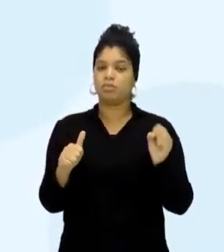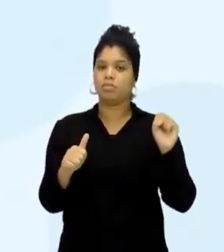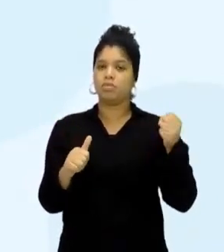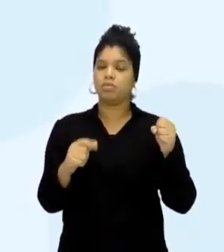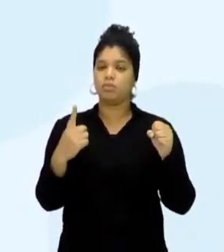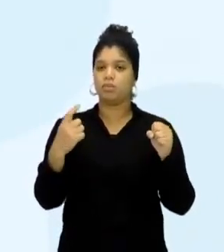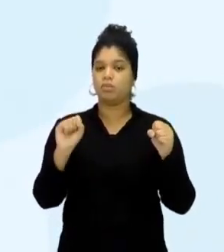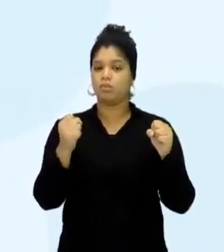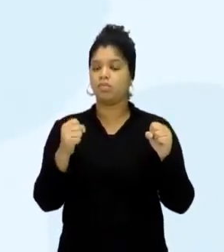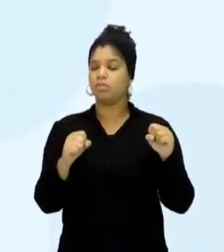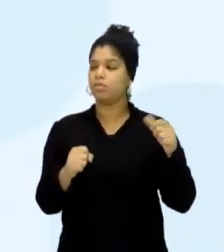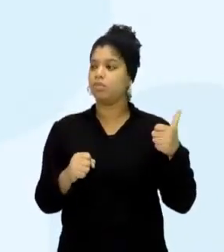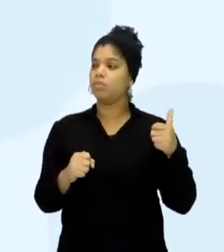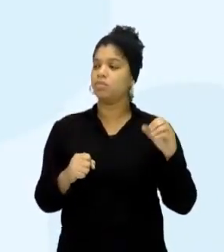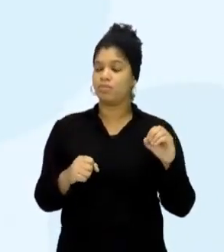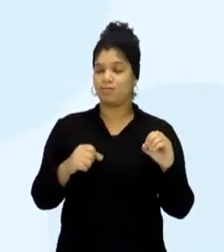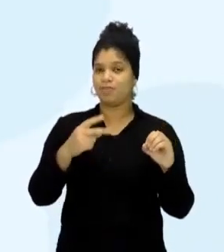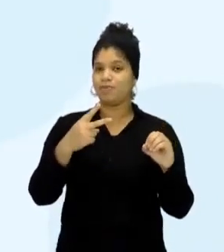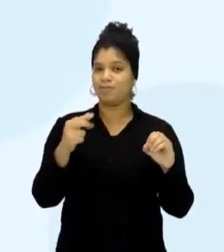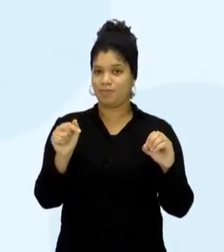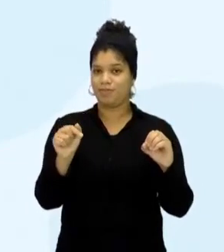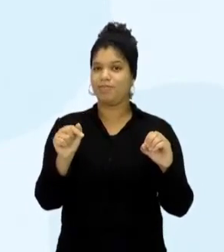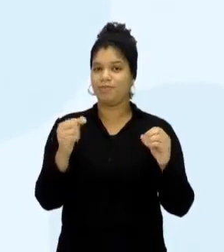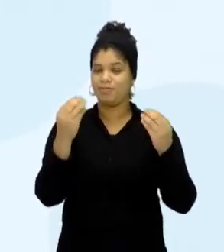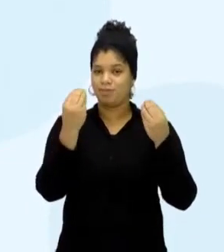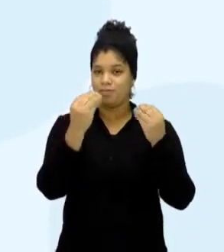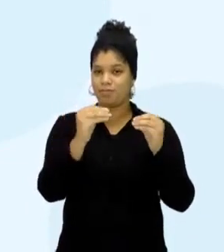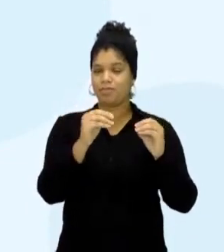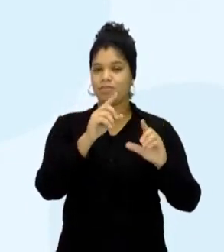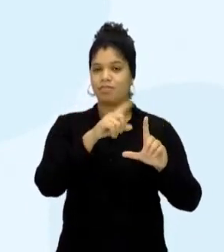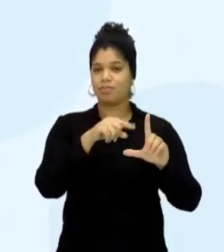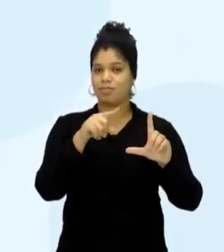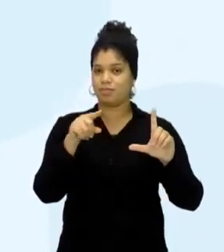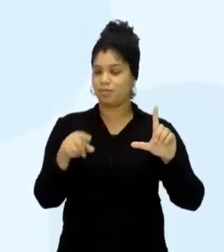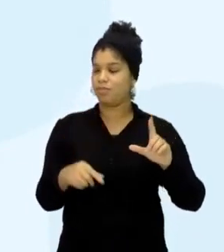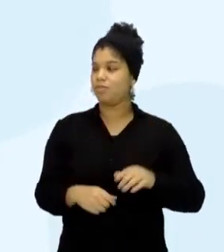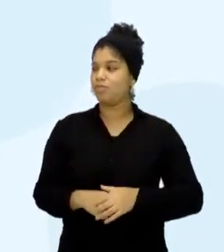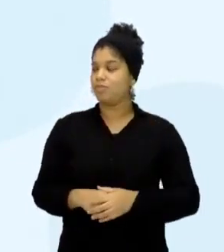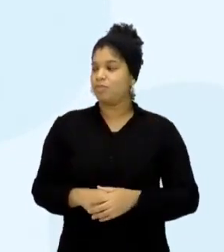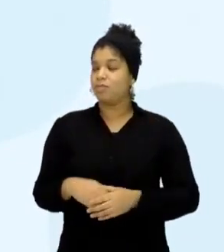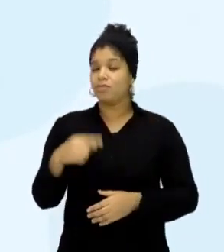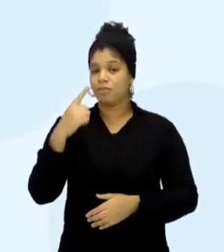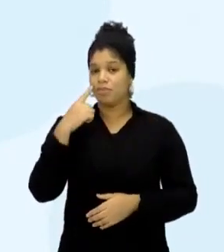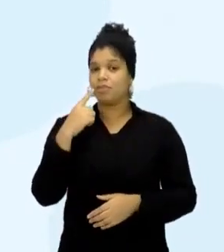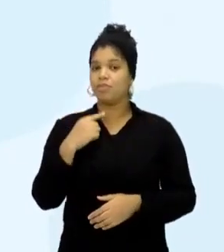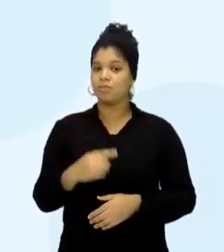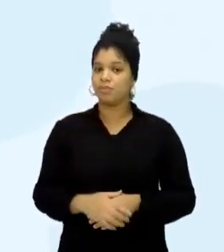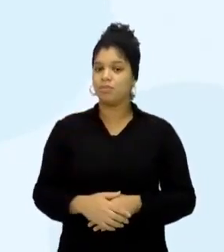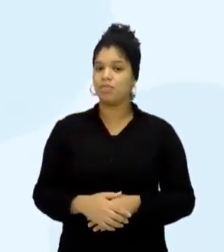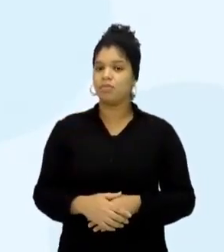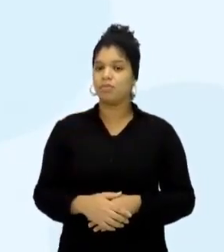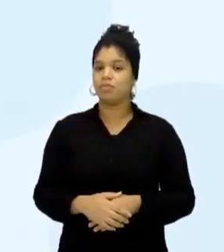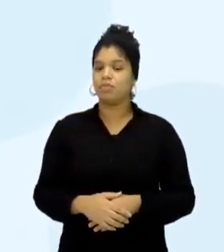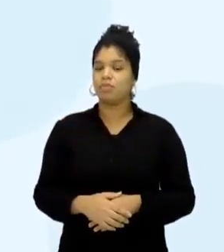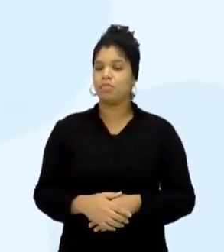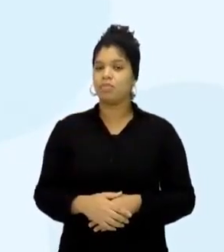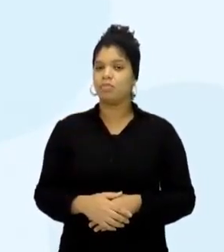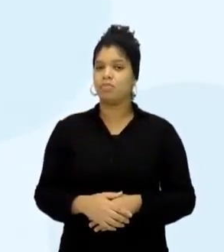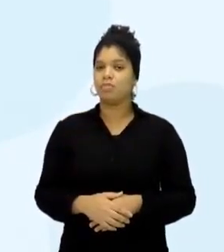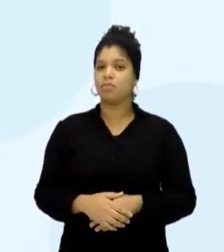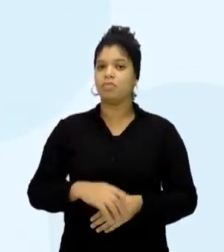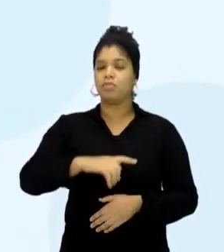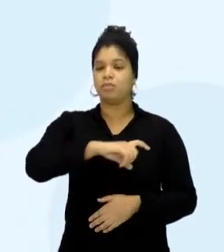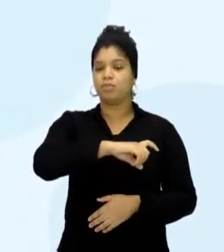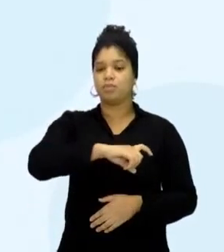o 8 com o 18 e o 10 com 27. Observe que a gente tem aí os dois eixos. Na horizontal, que seria o nosso X,